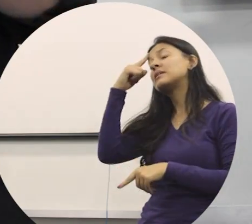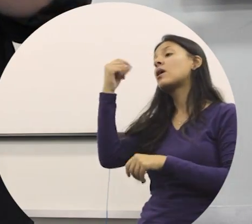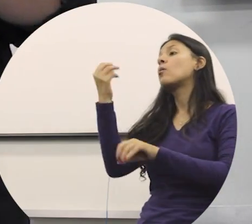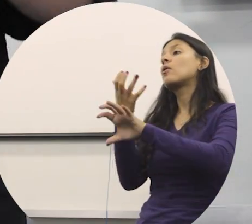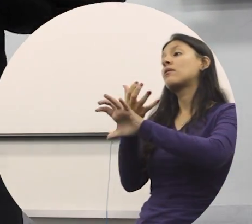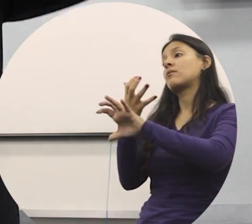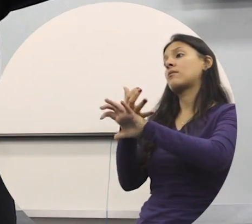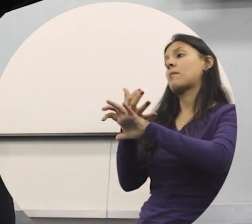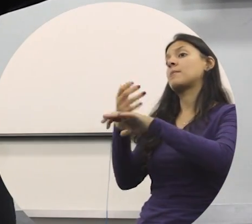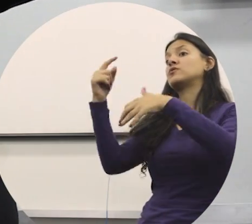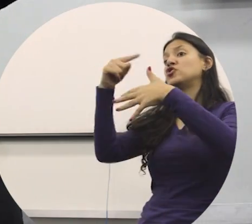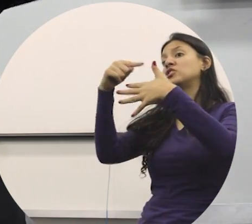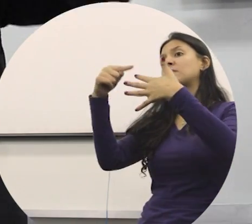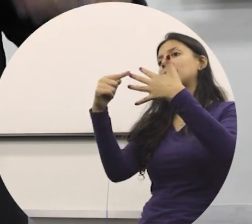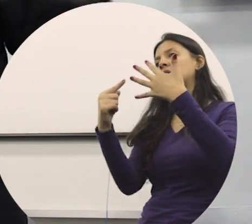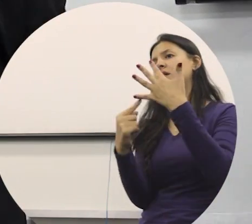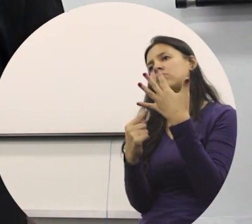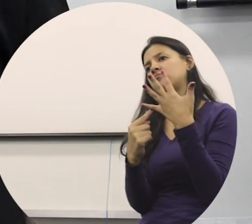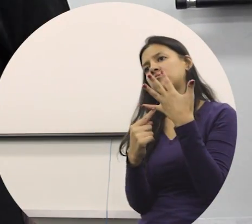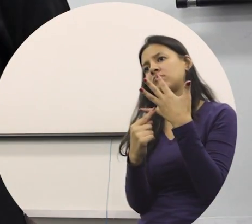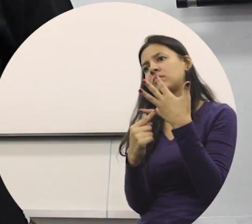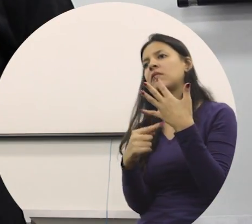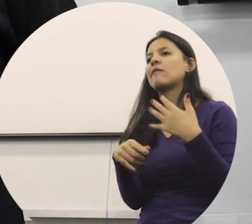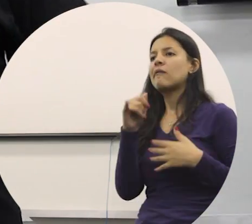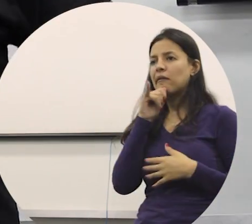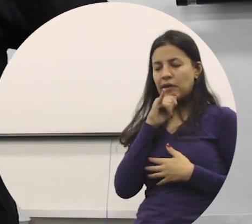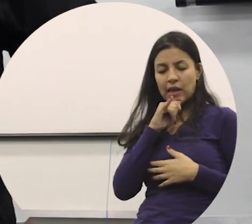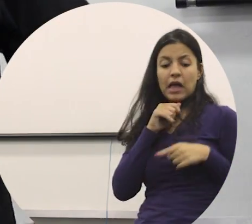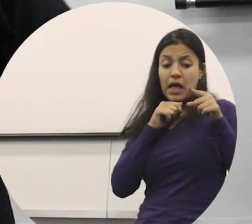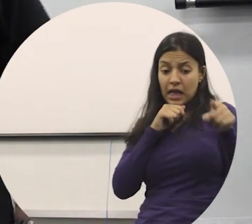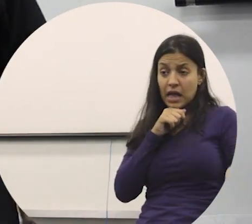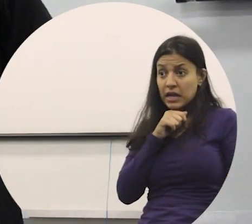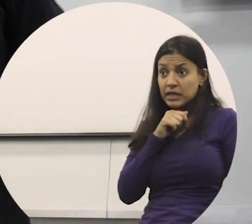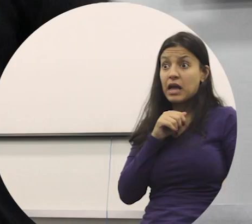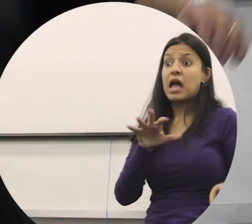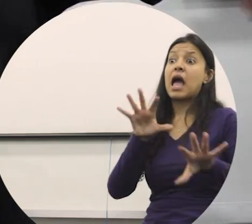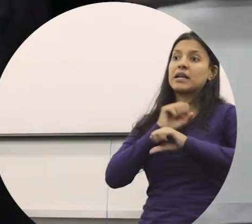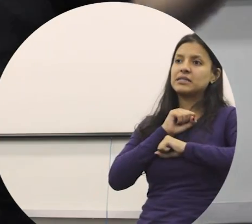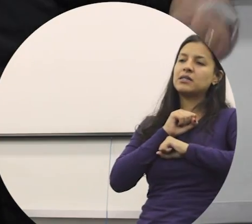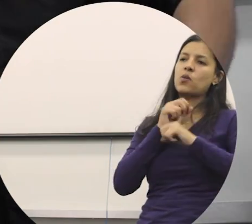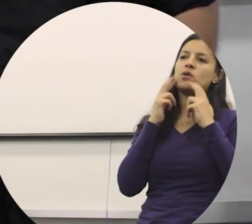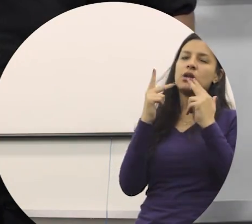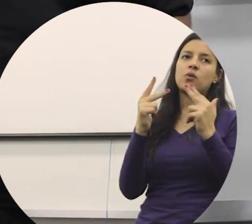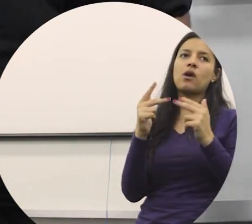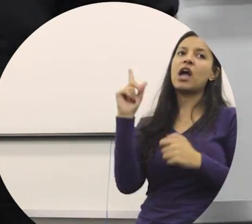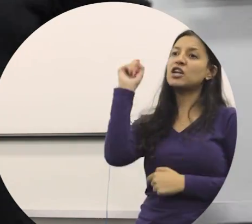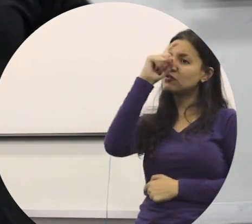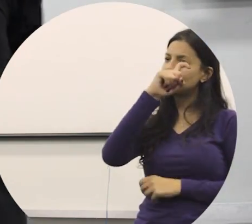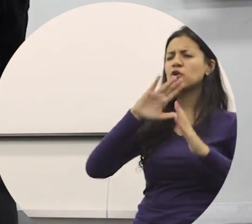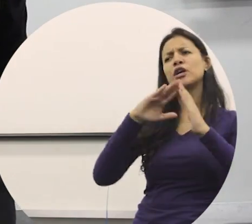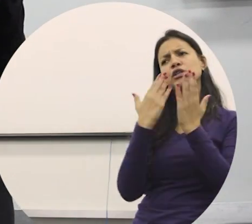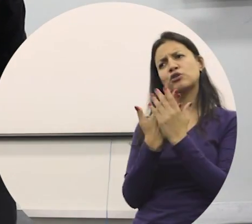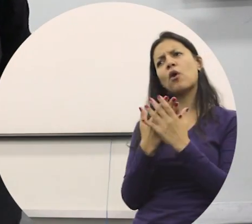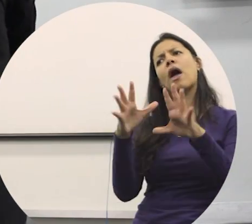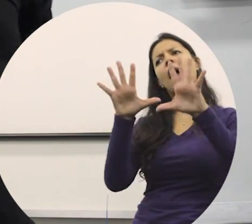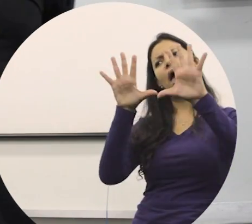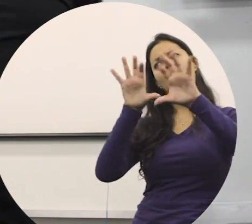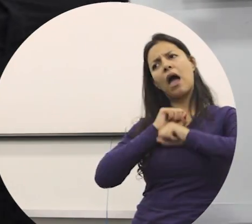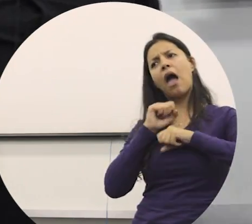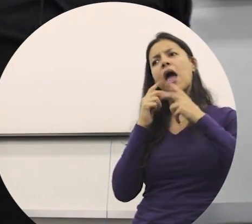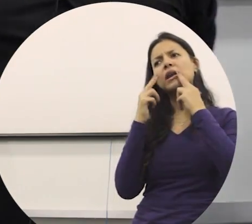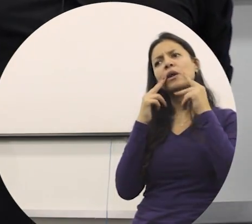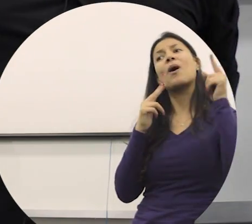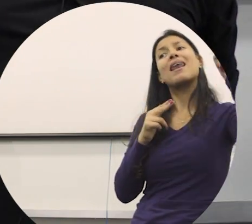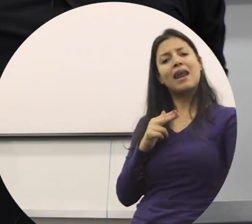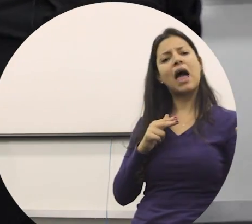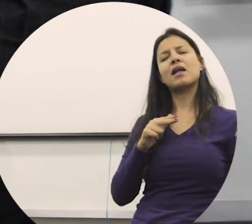né? Pensando nessa necessidade assim, de aquisição, que é muito triste você falar em aquisição na escola, de língua na escola,